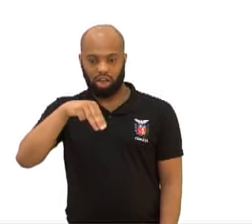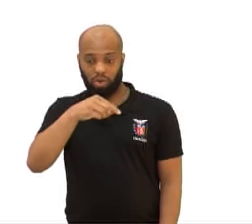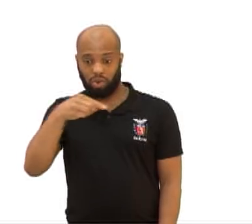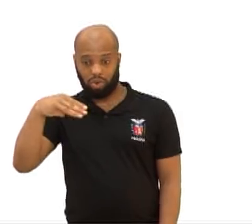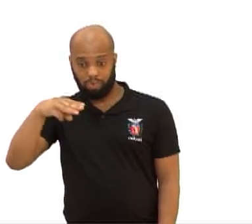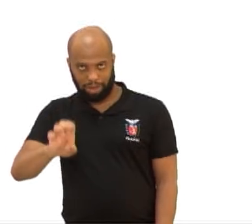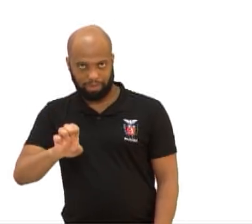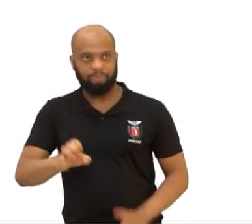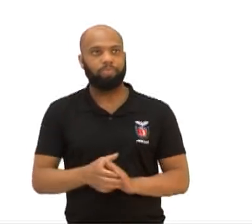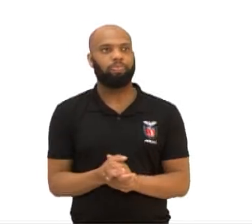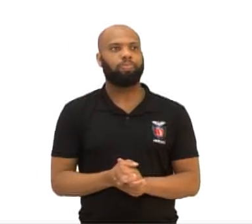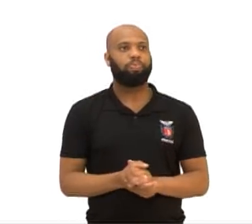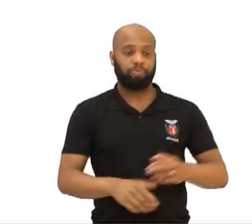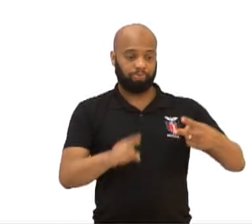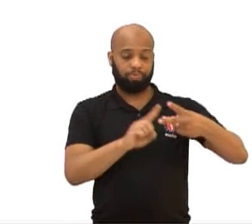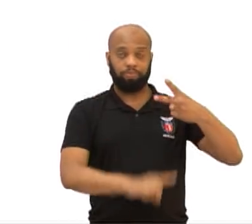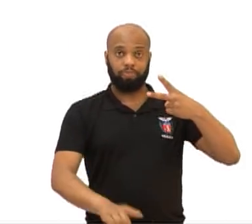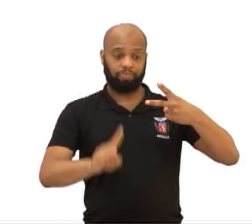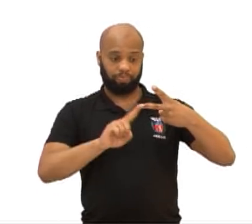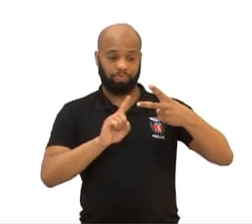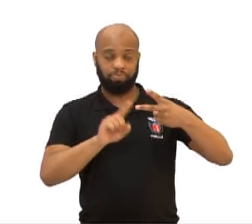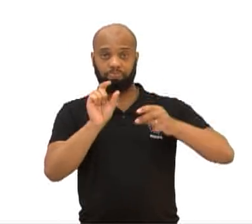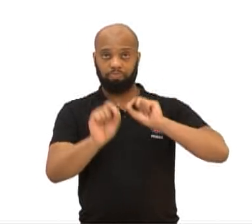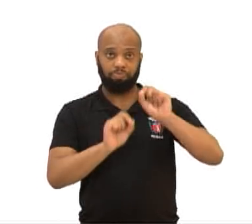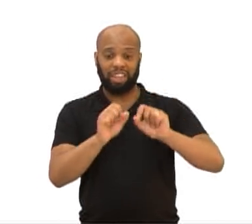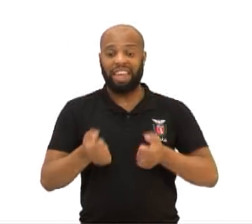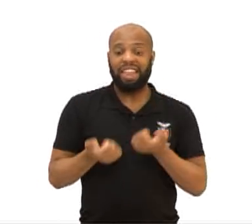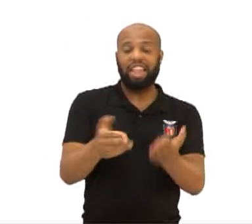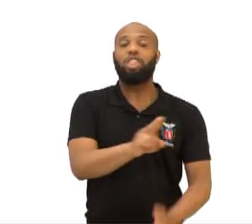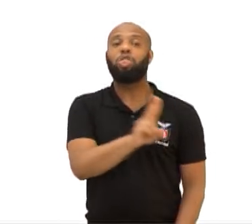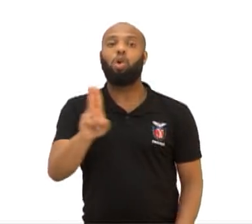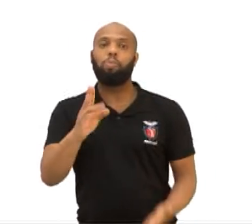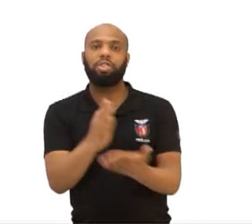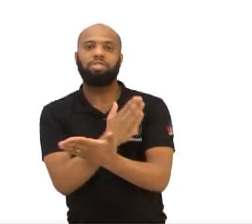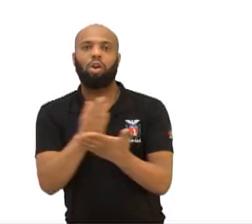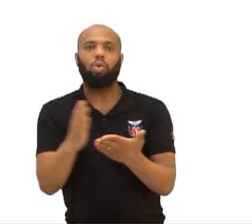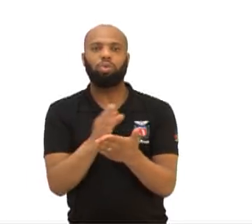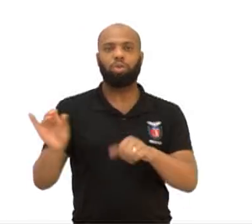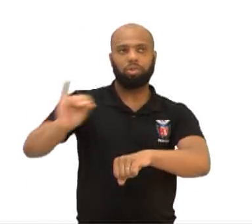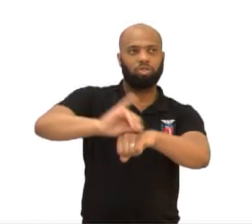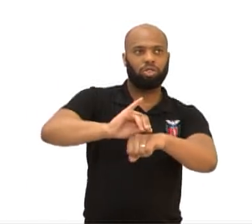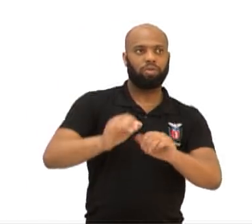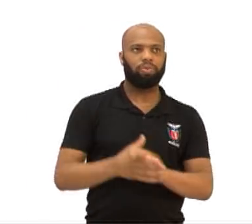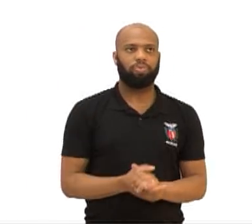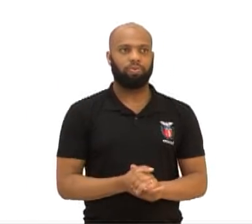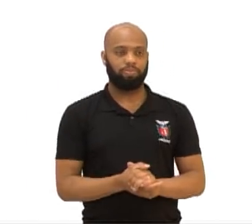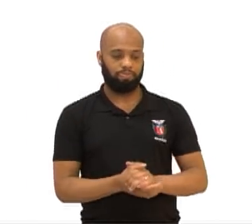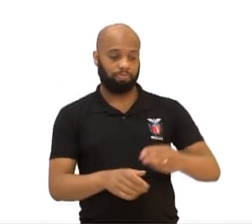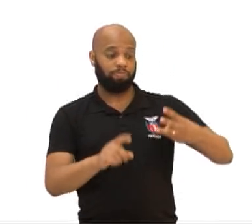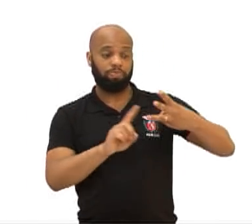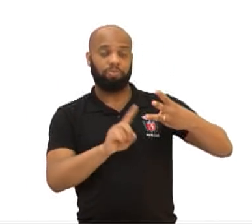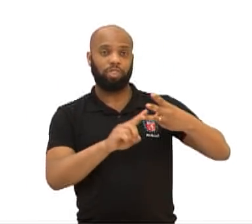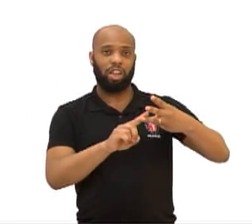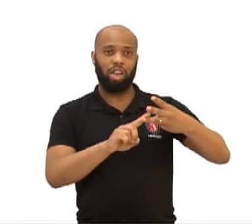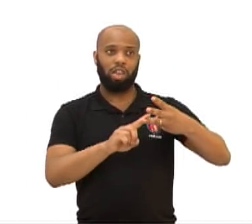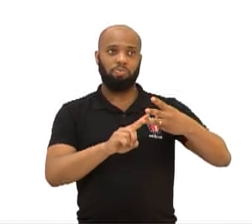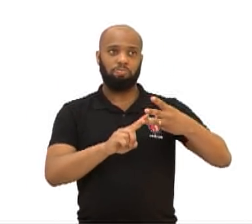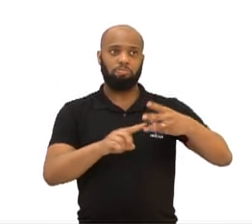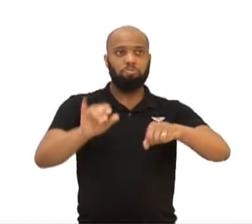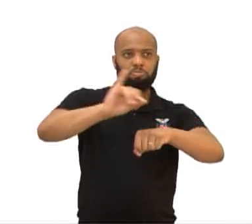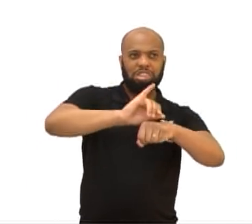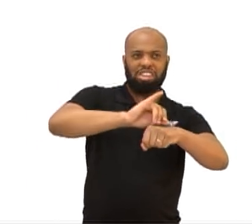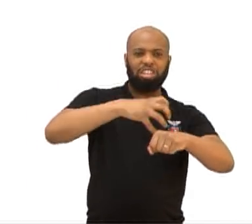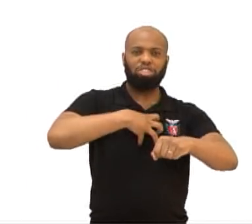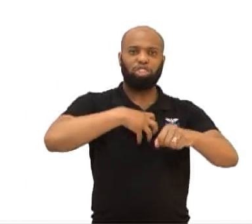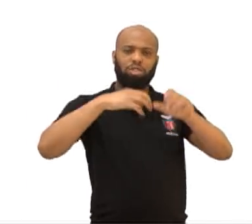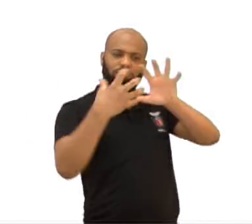né? Designar pode ser o quê? Dar nome a determinados objetos, né? Objetos esféricos, objetos que têm